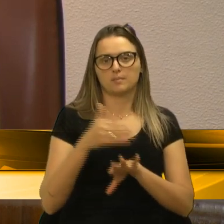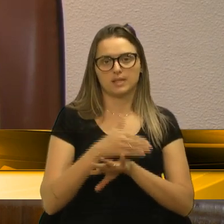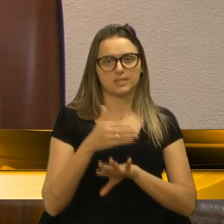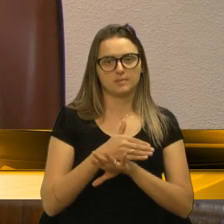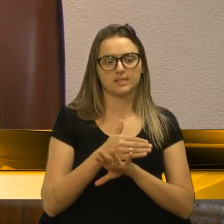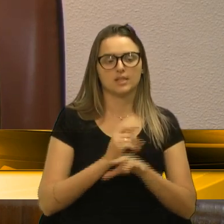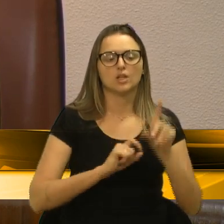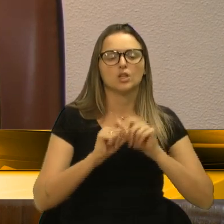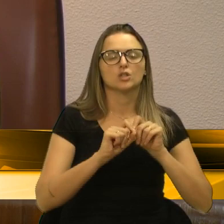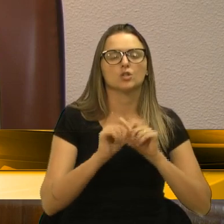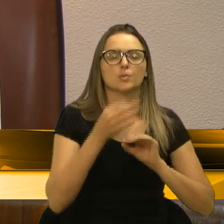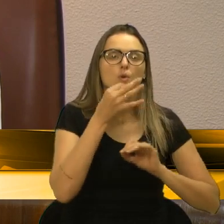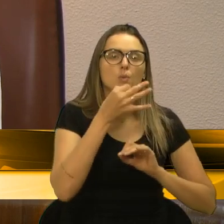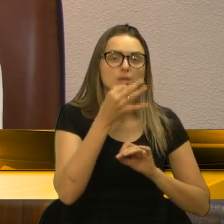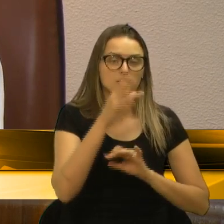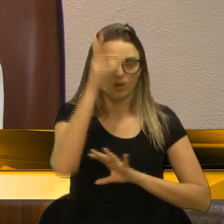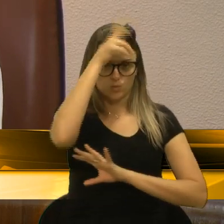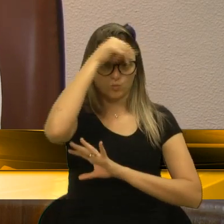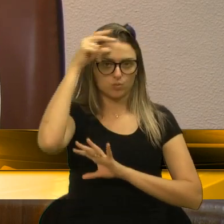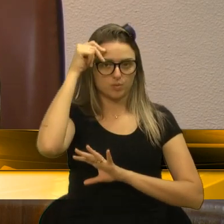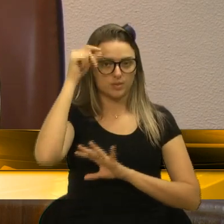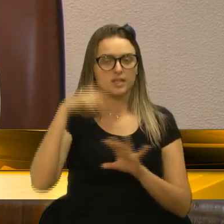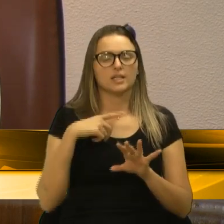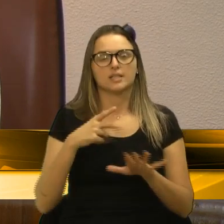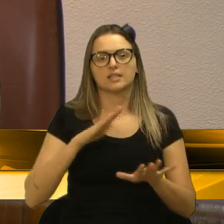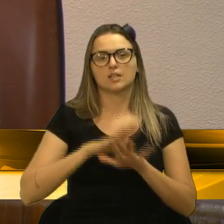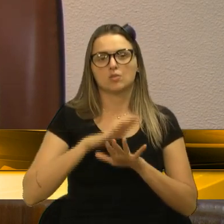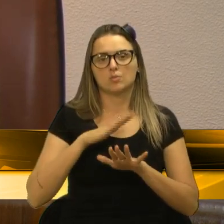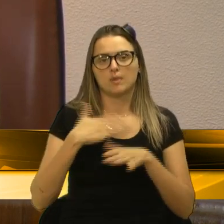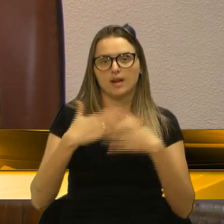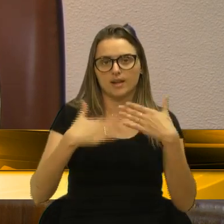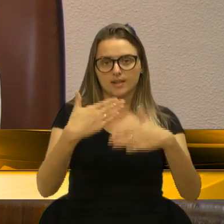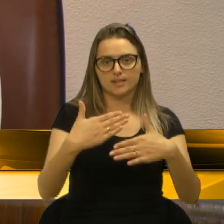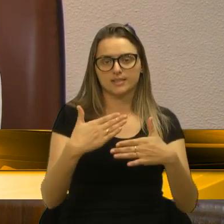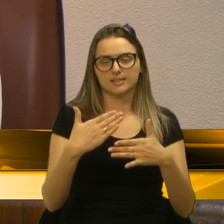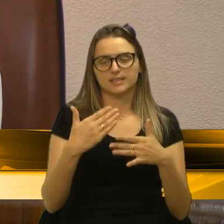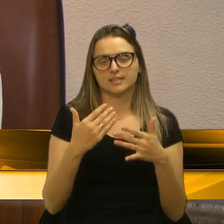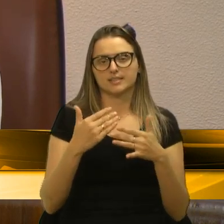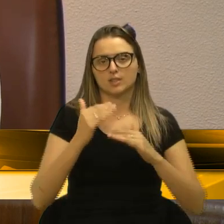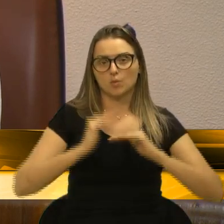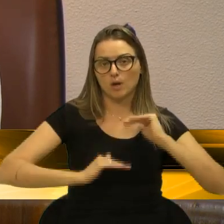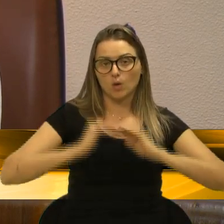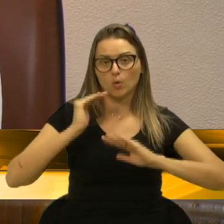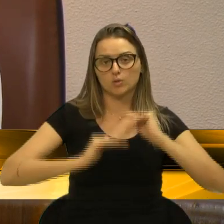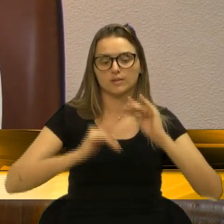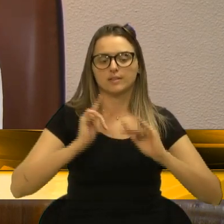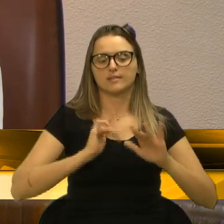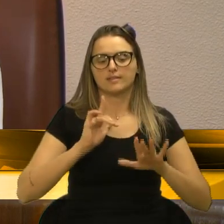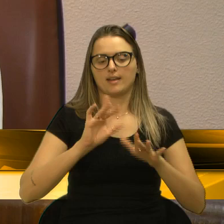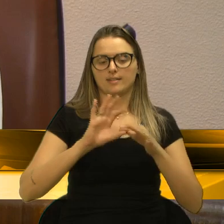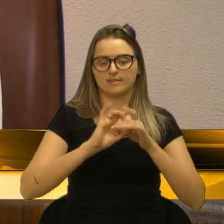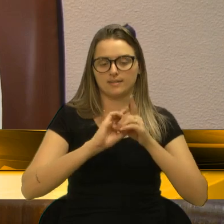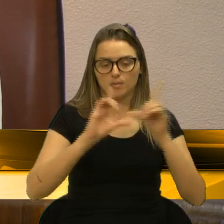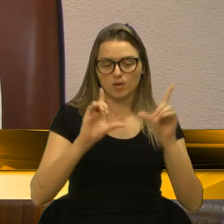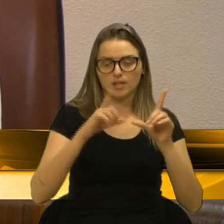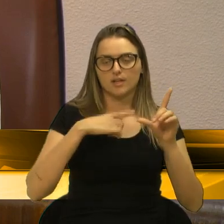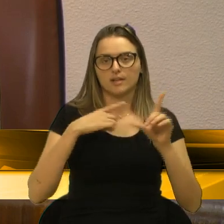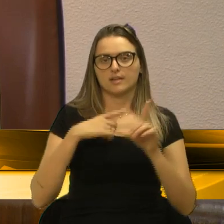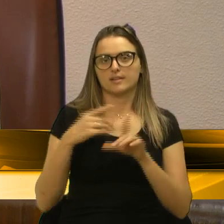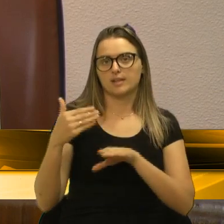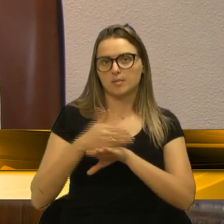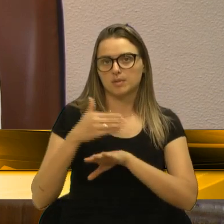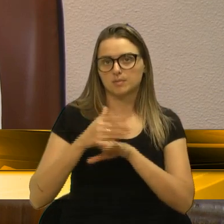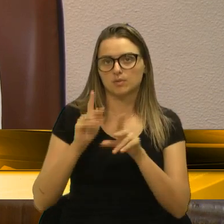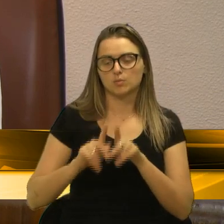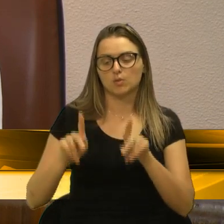pública, contribuindo para o aprofundamento do processo de construção democrática do país, já que